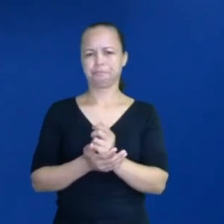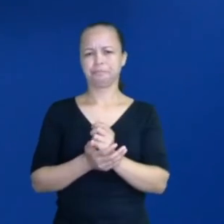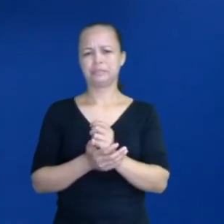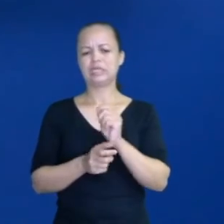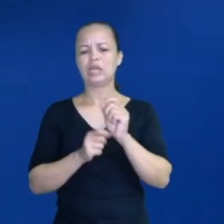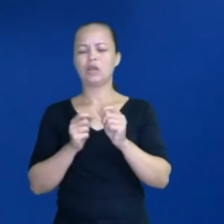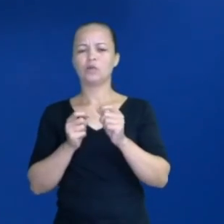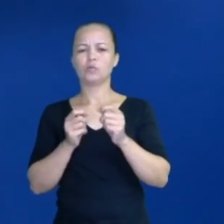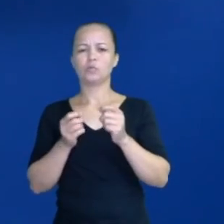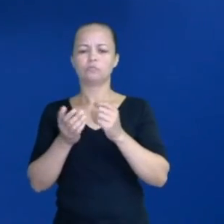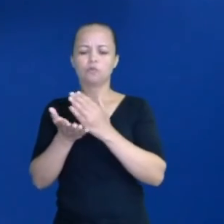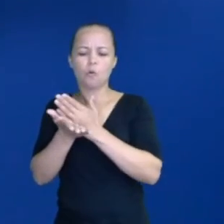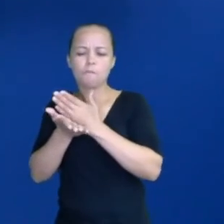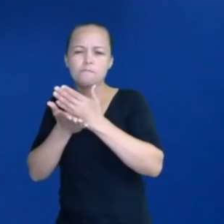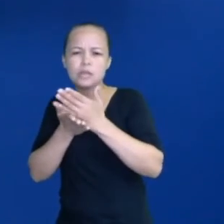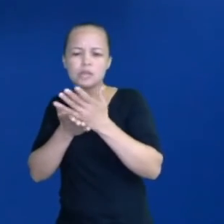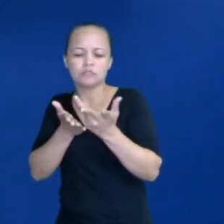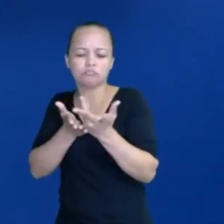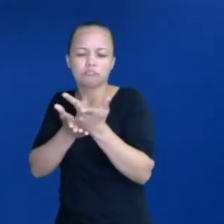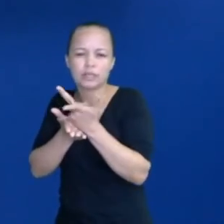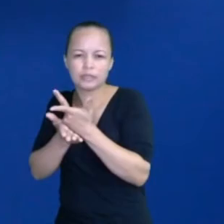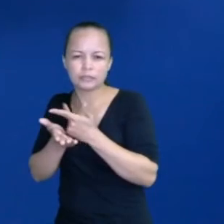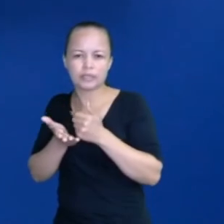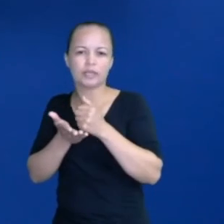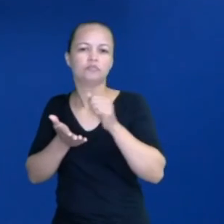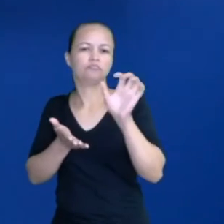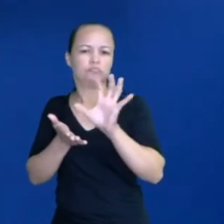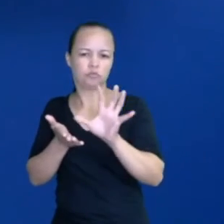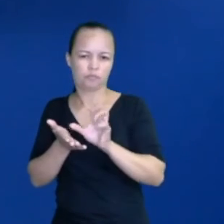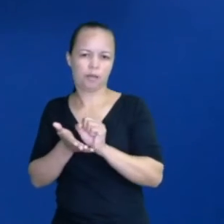desenho inicial de um mapa.